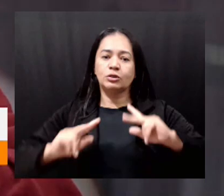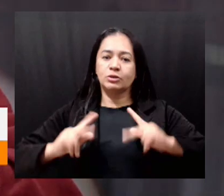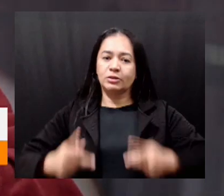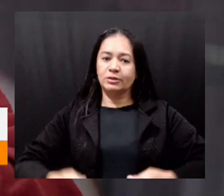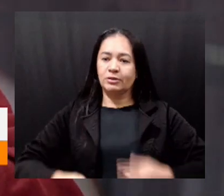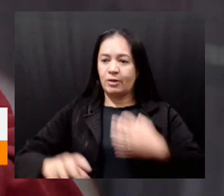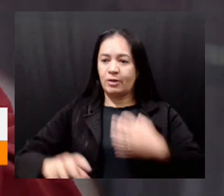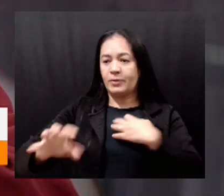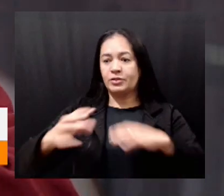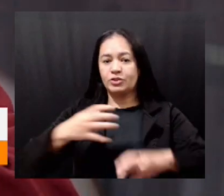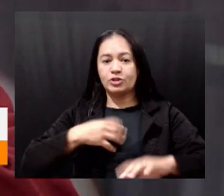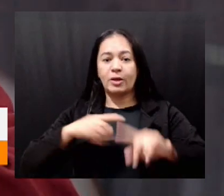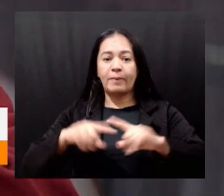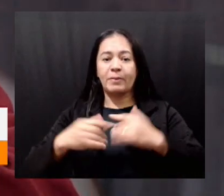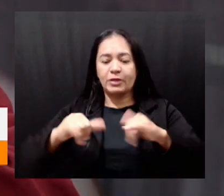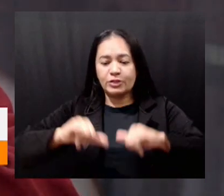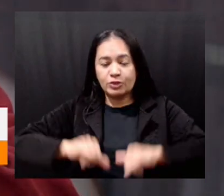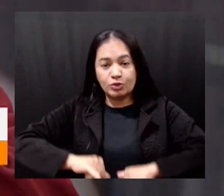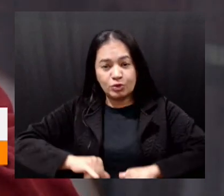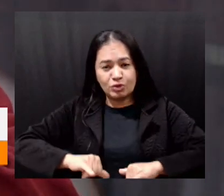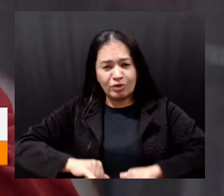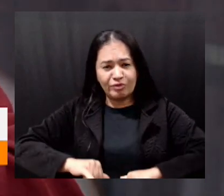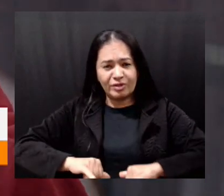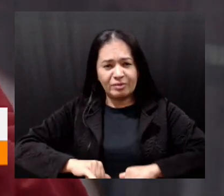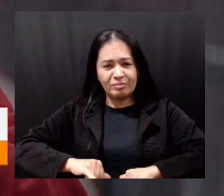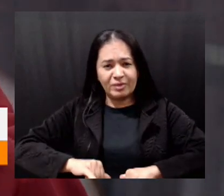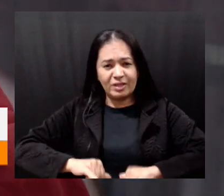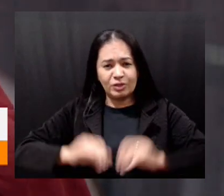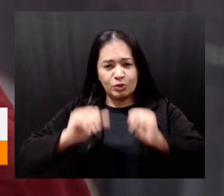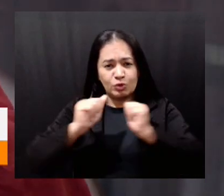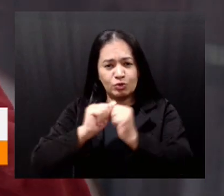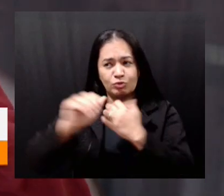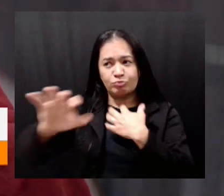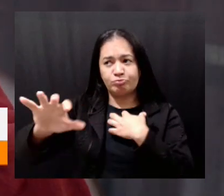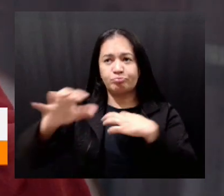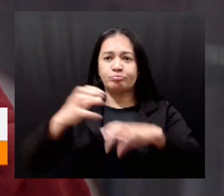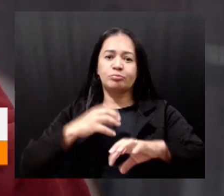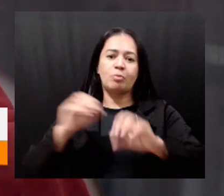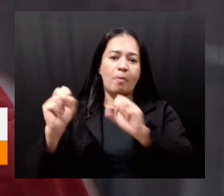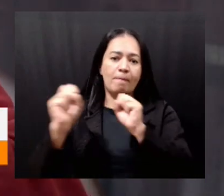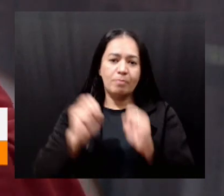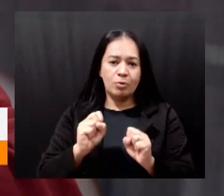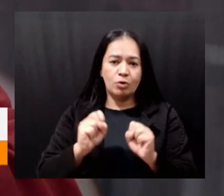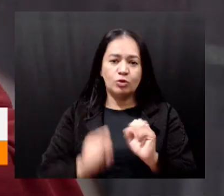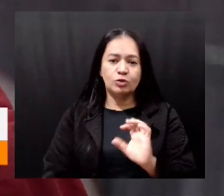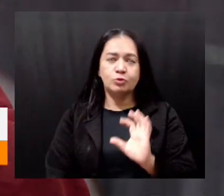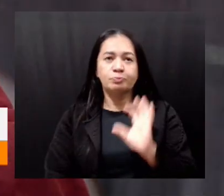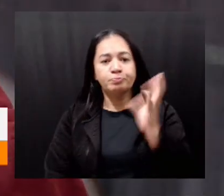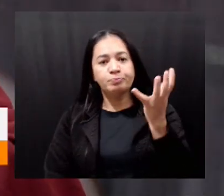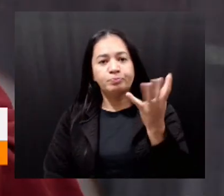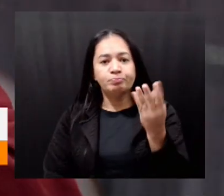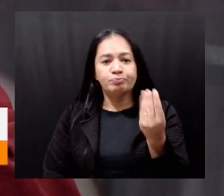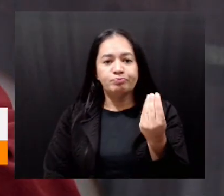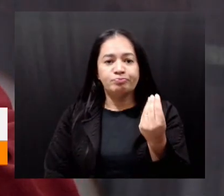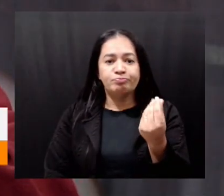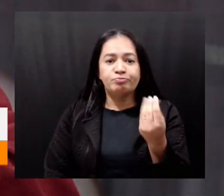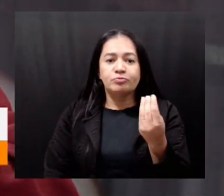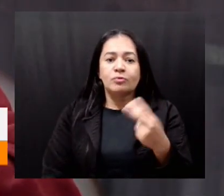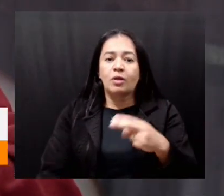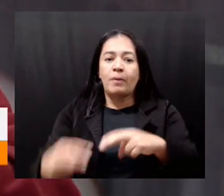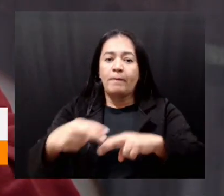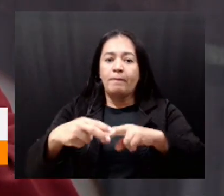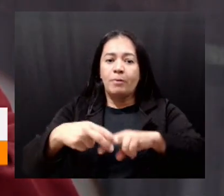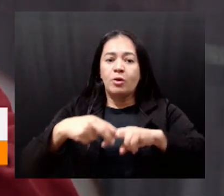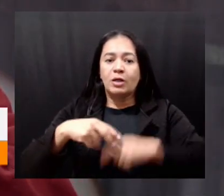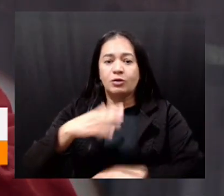sofrimento empático, né, ele pode vir catalisado por esse sofrimento interno